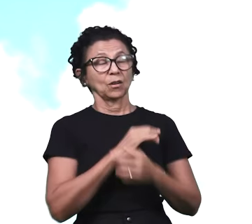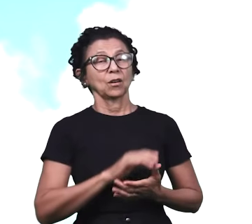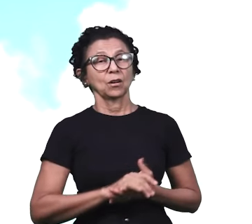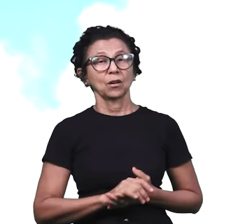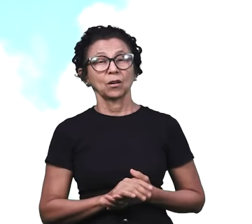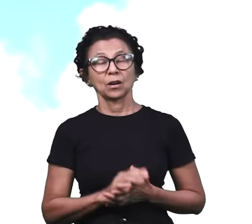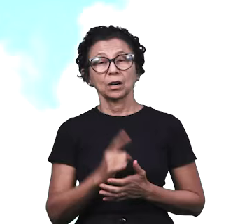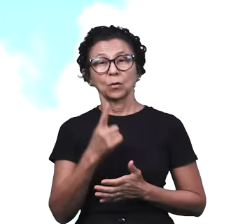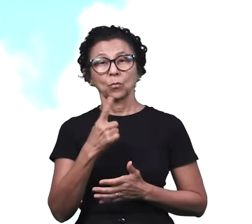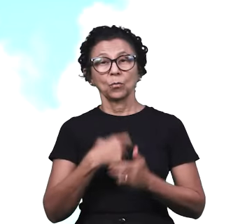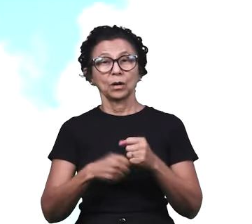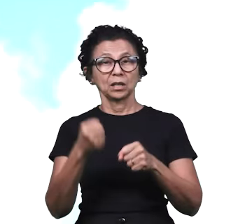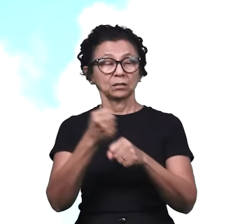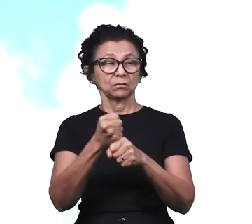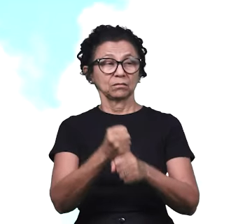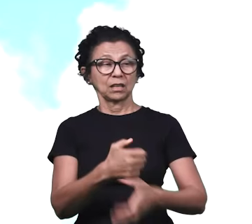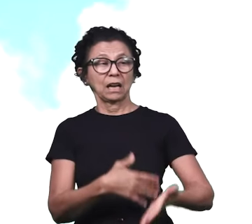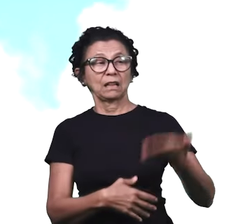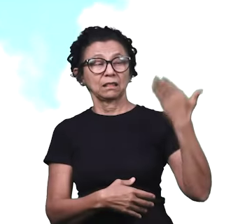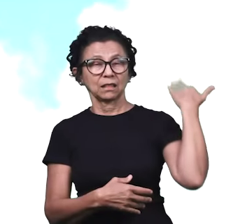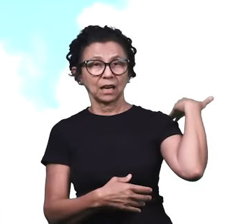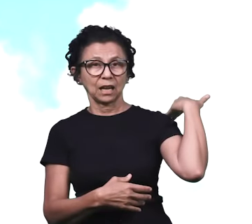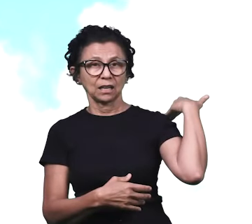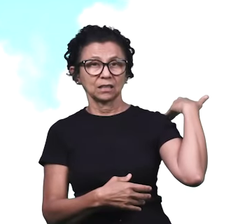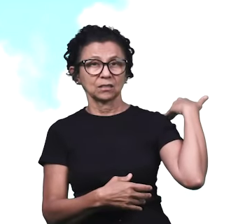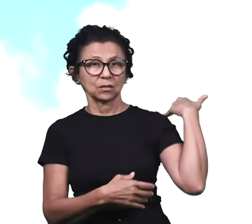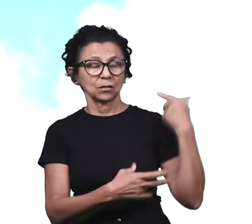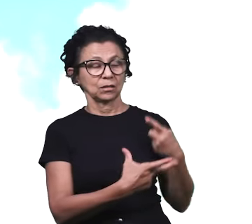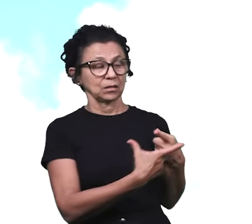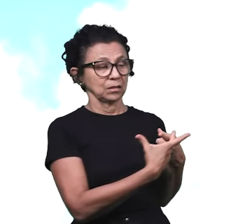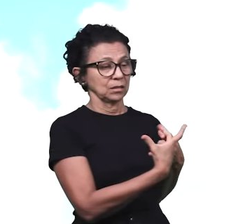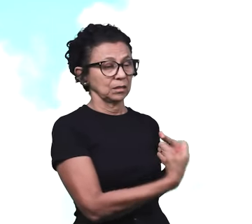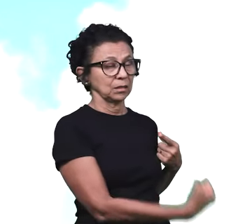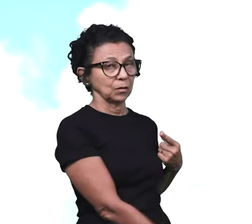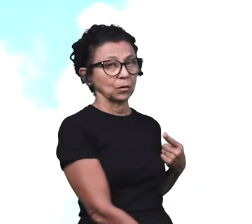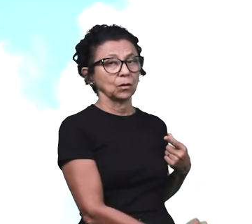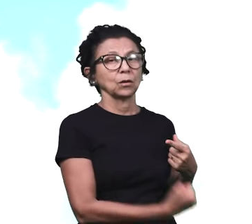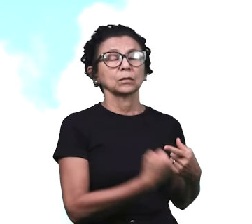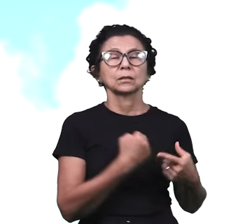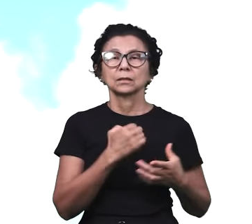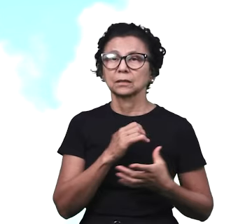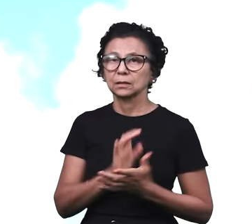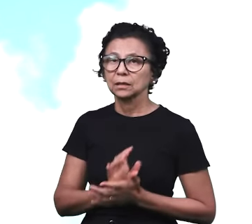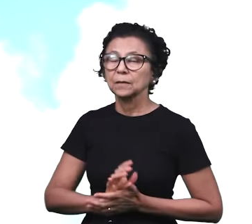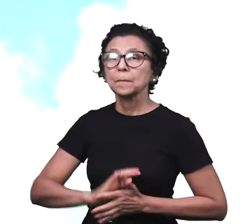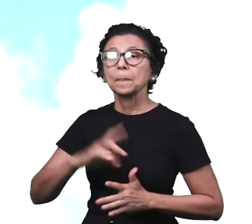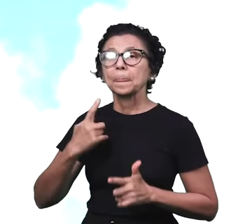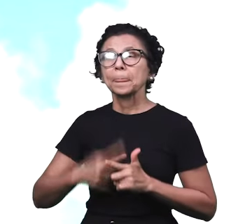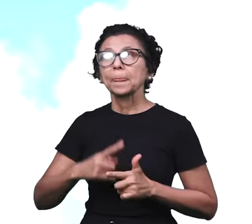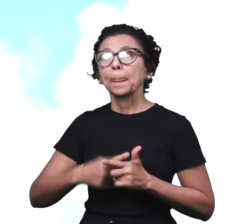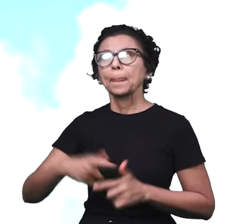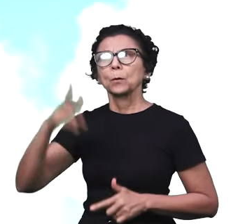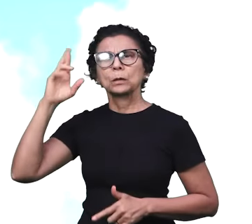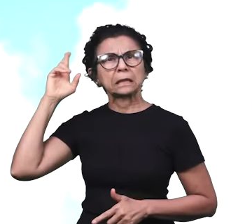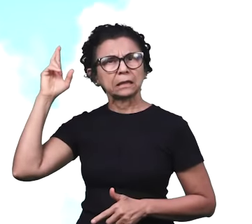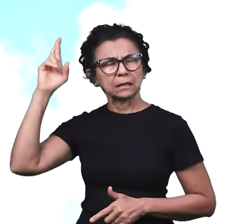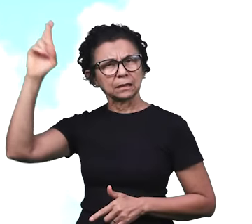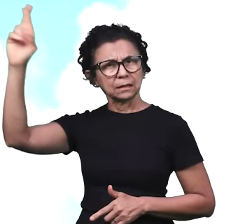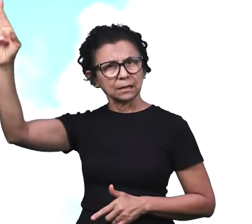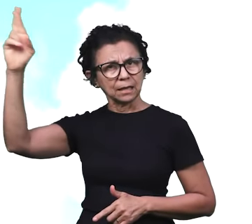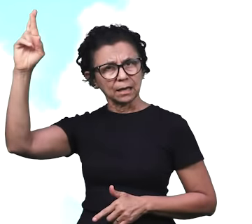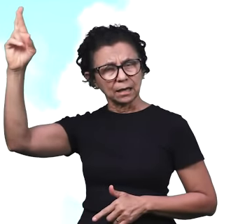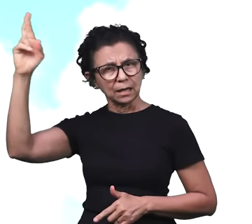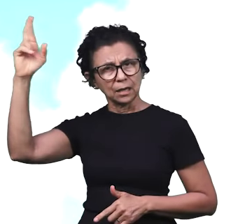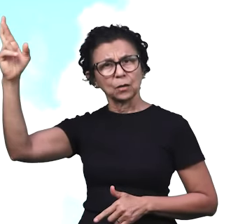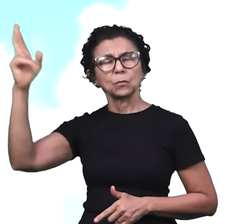cordeiro venceu. E a palavra fala que ele batalha por nós. Ele batalha por um povo. O cordeiro, irmãos, é uma